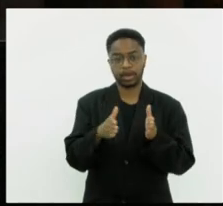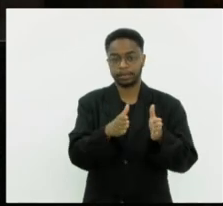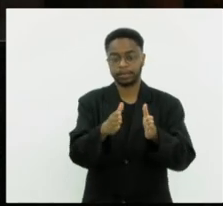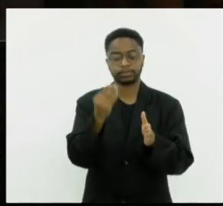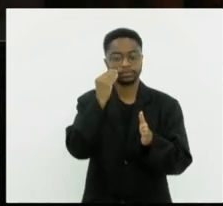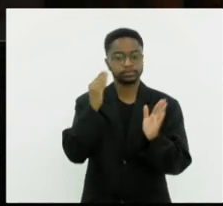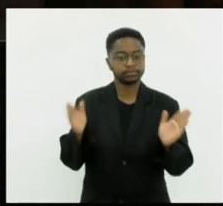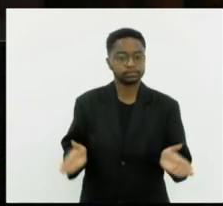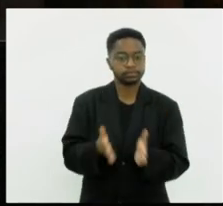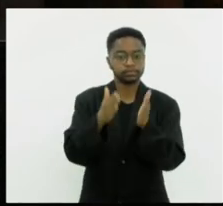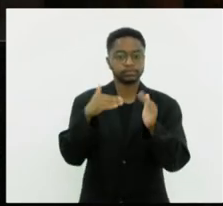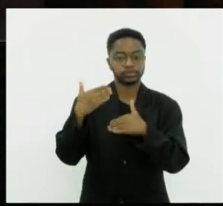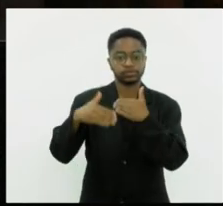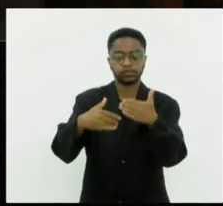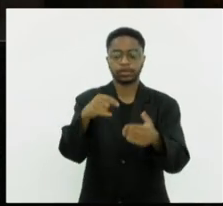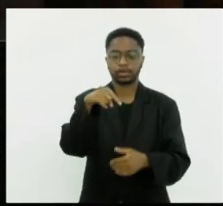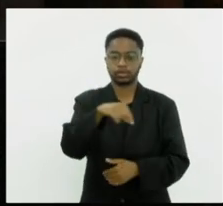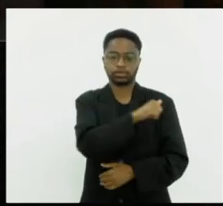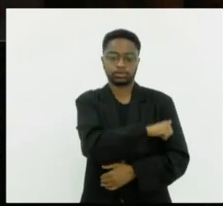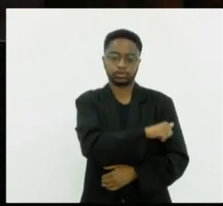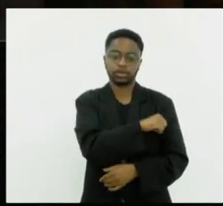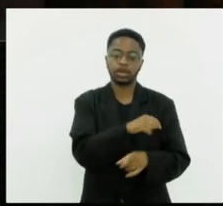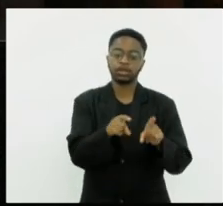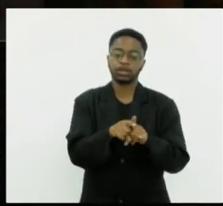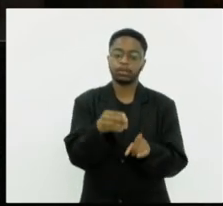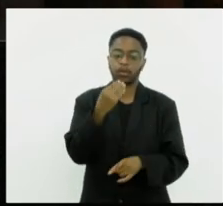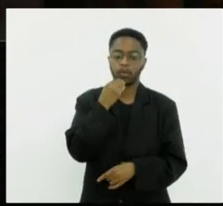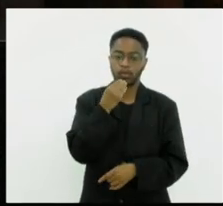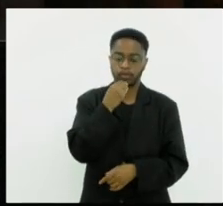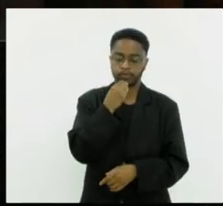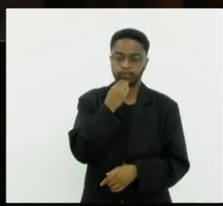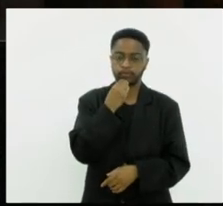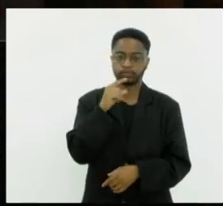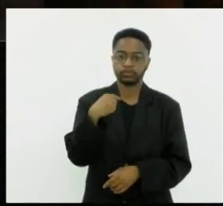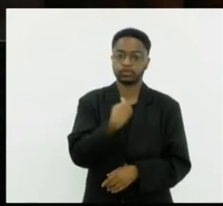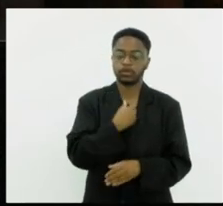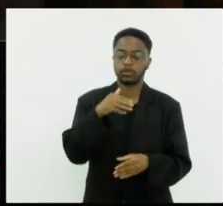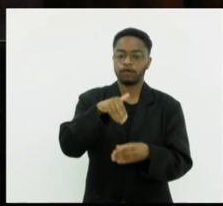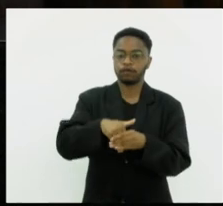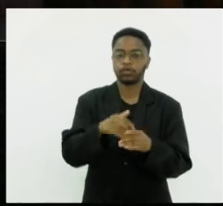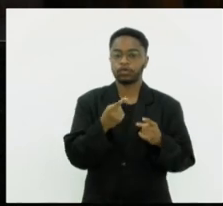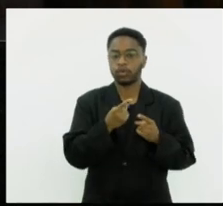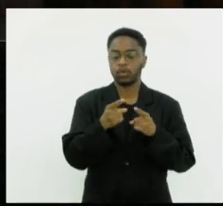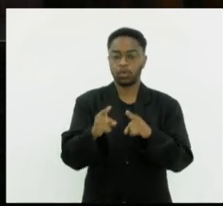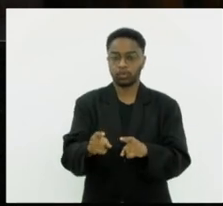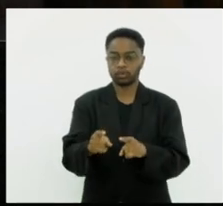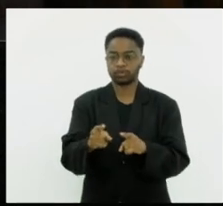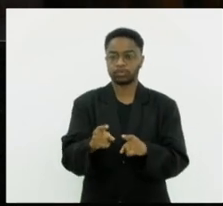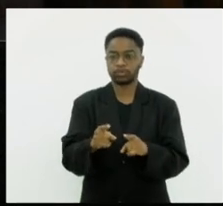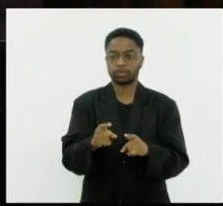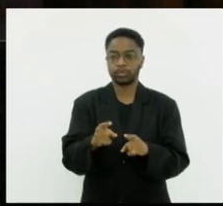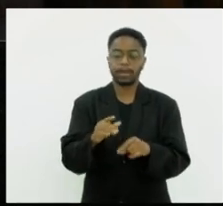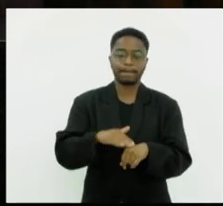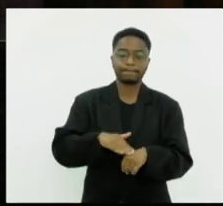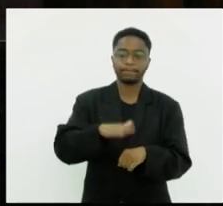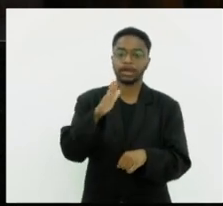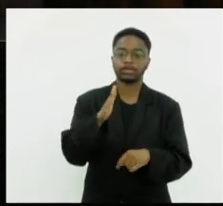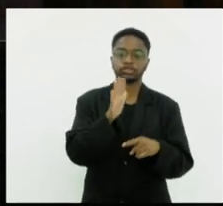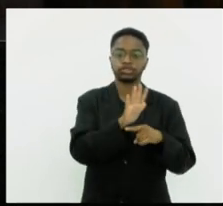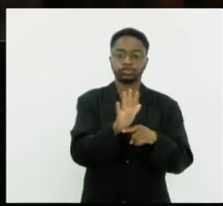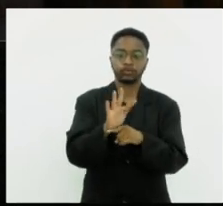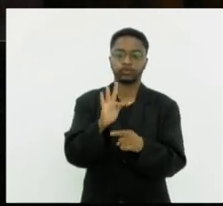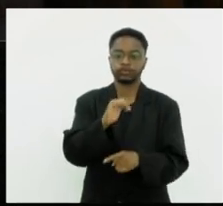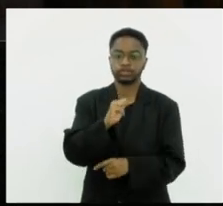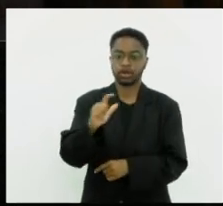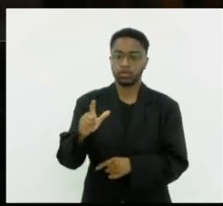o desenvolvimento no estado. E é óbvio que, nesse sentido, o nosso voto é contrário a mais benefícios fiscais e, por